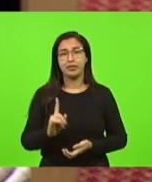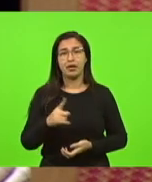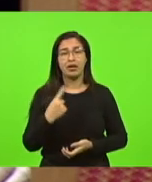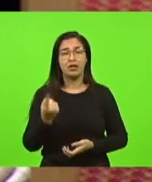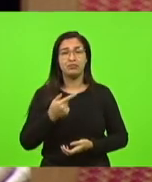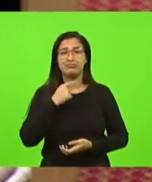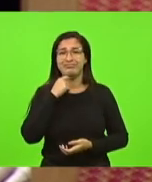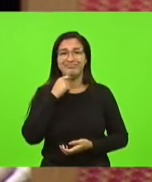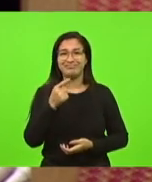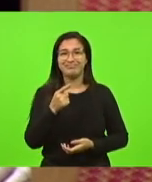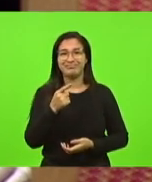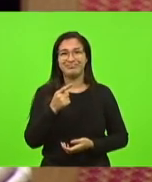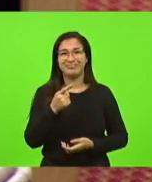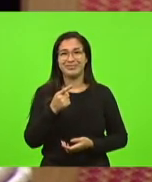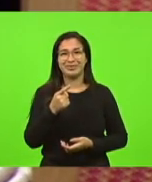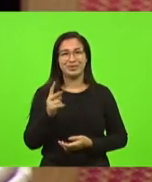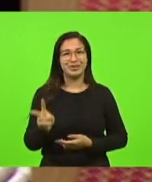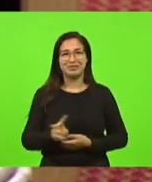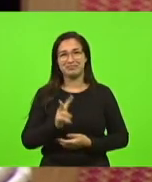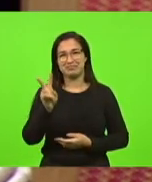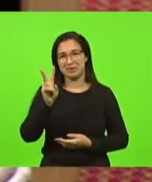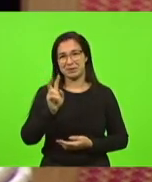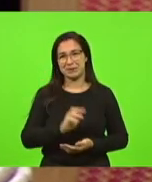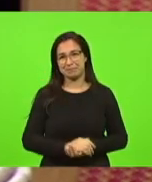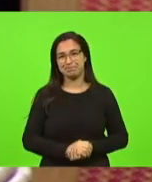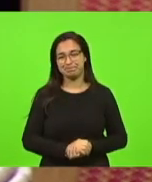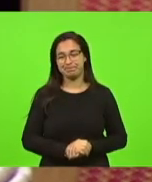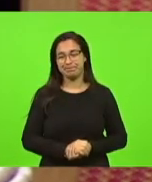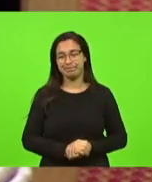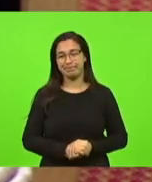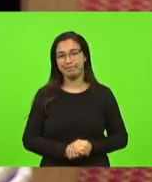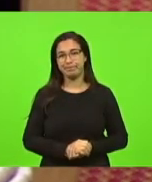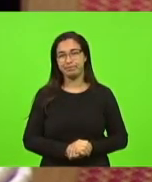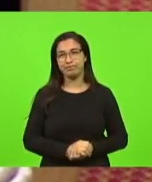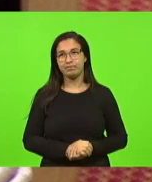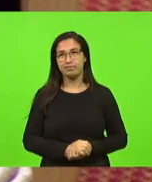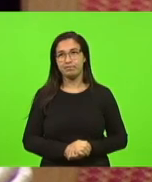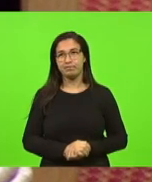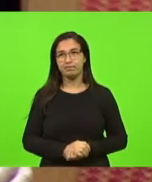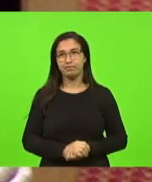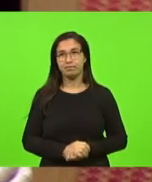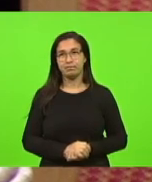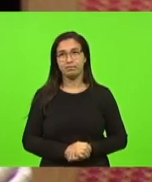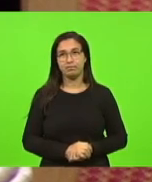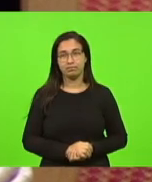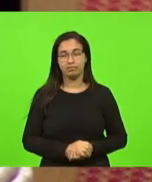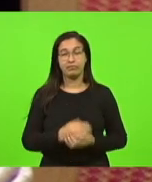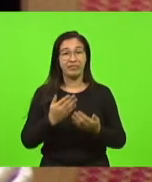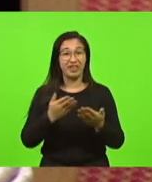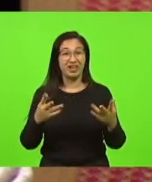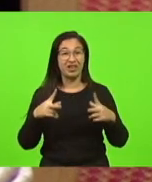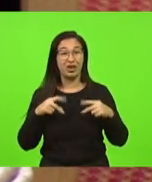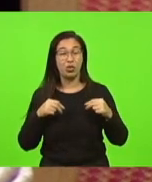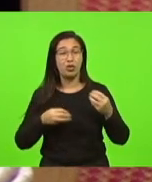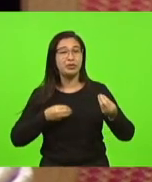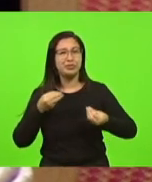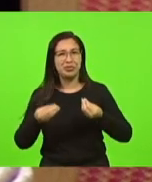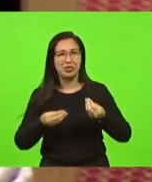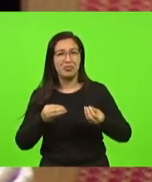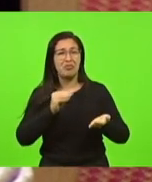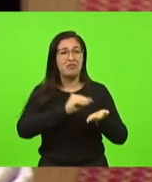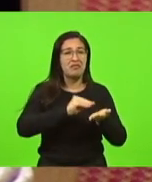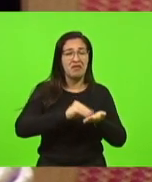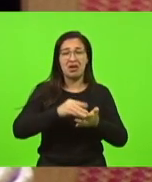consegue dar o devido valor. Muitas coisas a gente só reconhece o valor quando falta, quando tem um